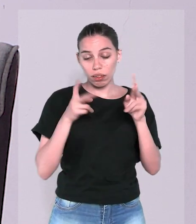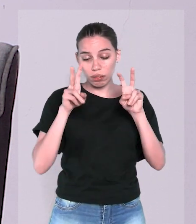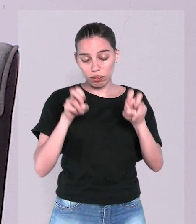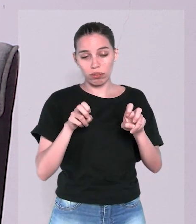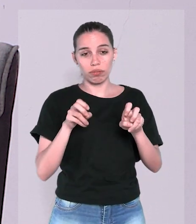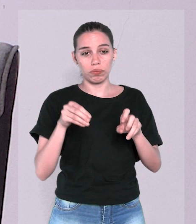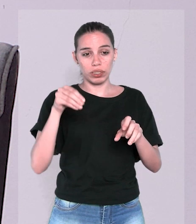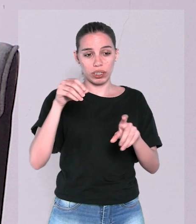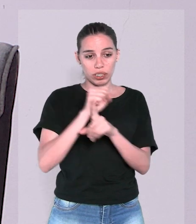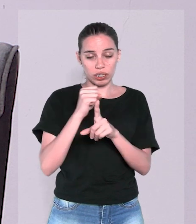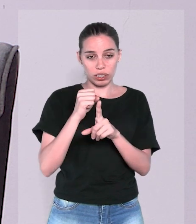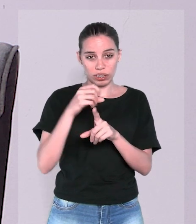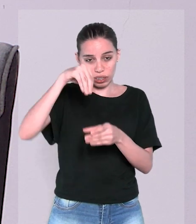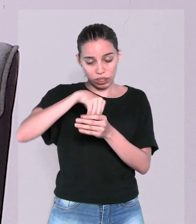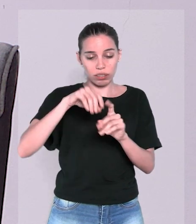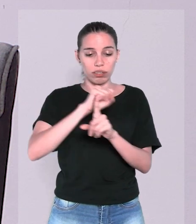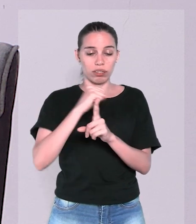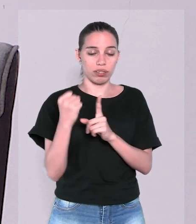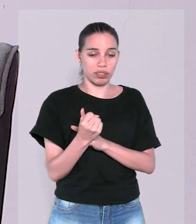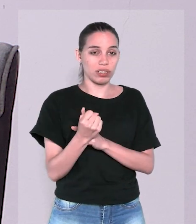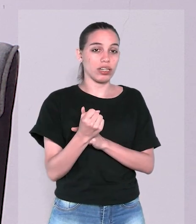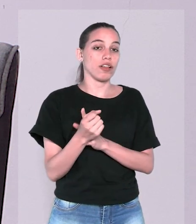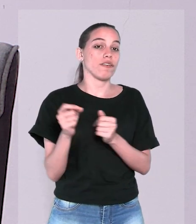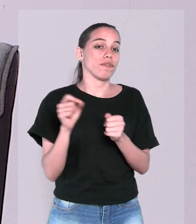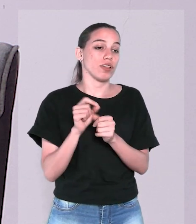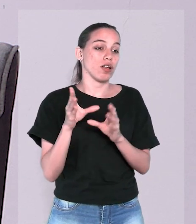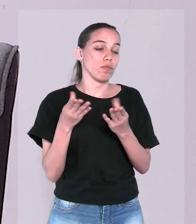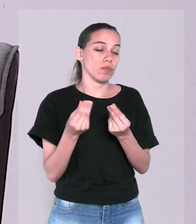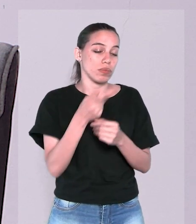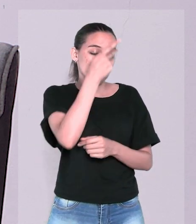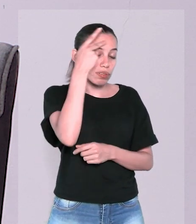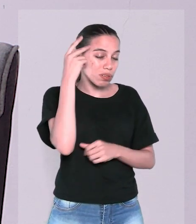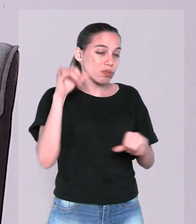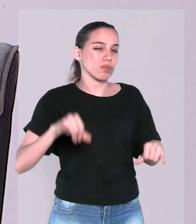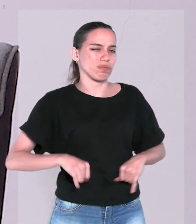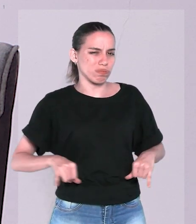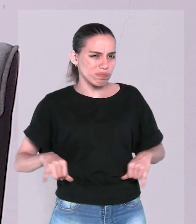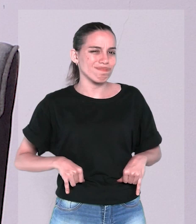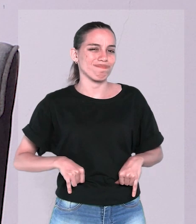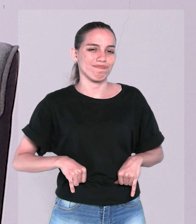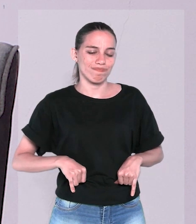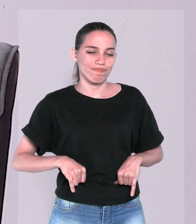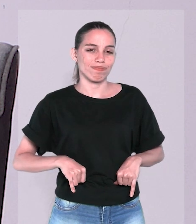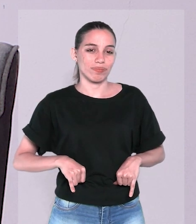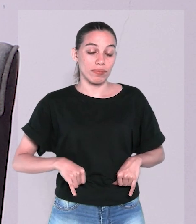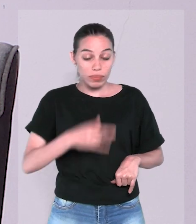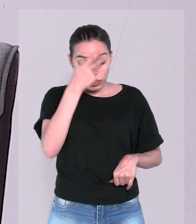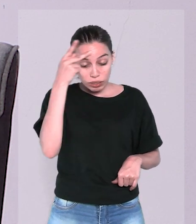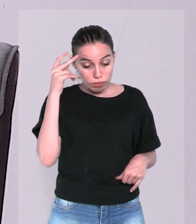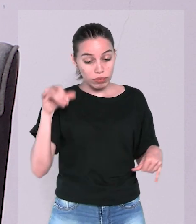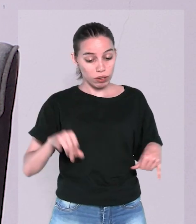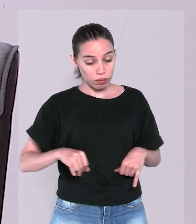temáticas que são temáticas pouco discutidas. Né? Você tem aí uma série de questões que a gente vai ter que enfrentar.